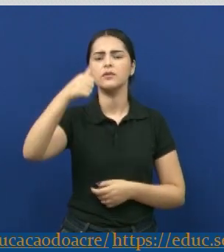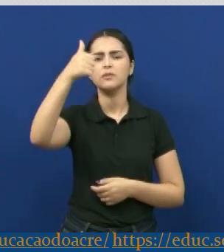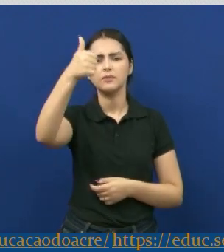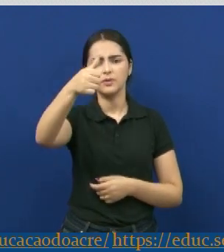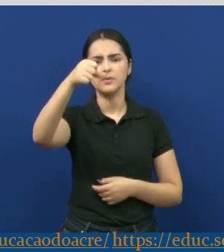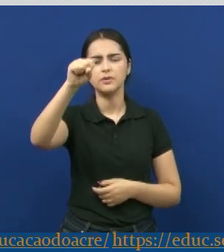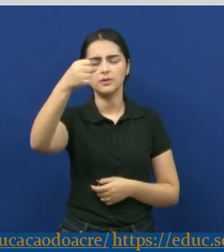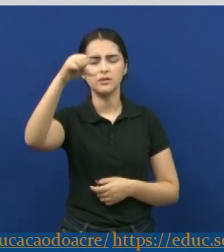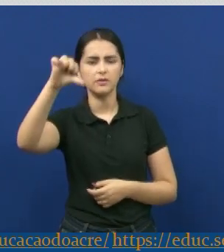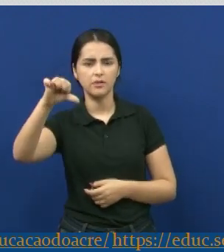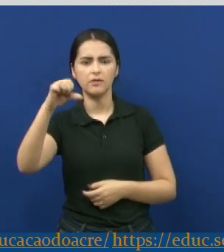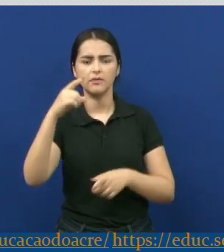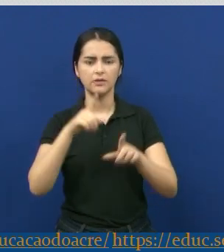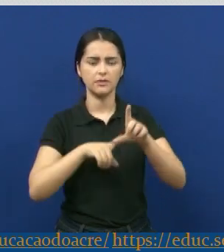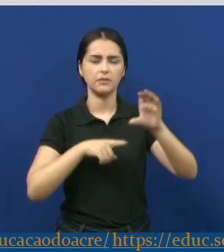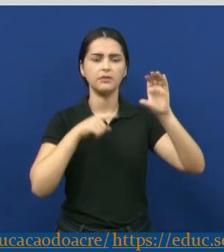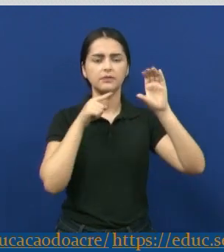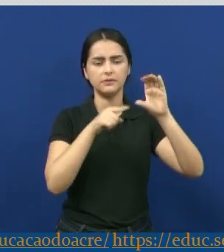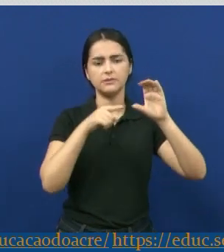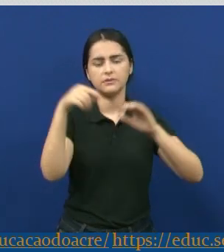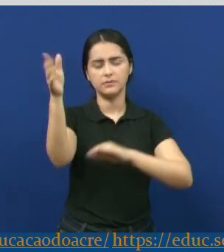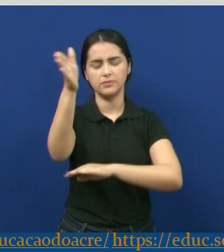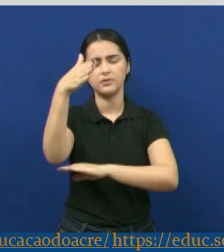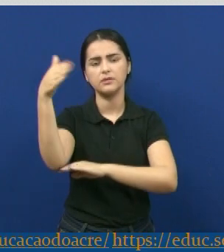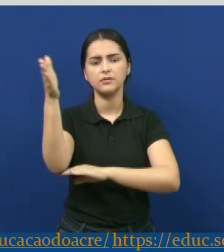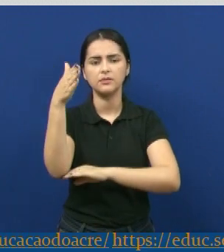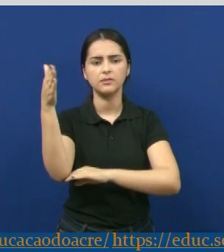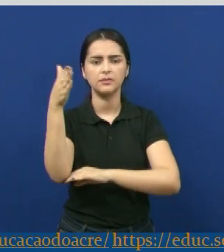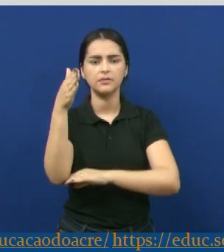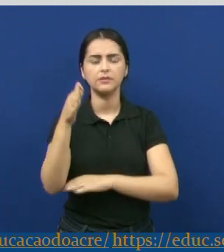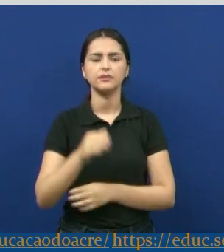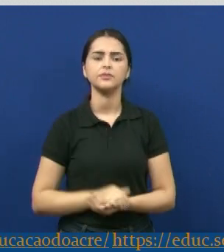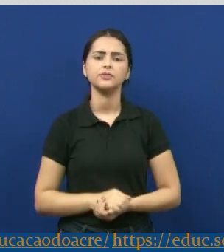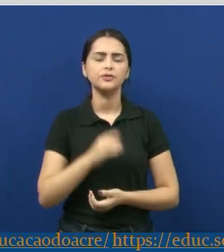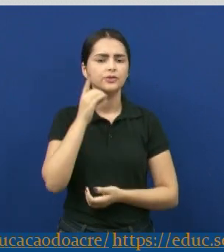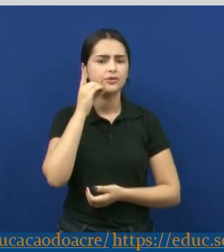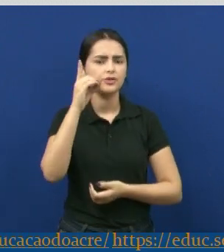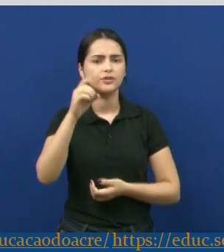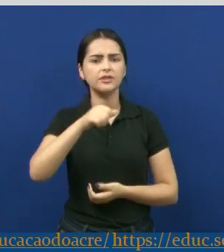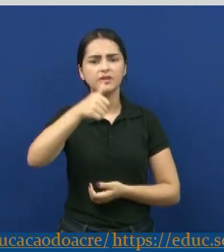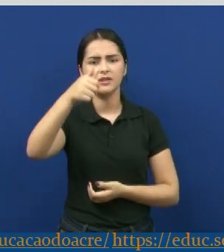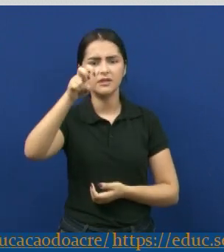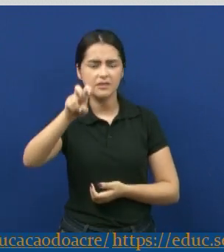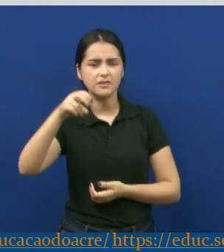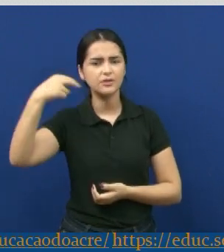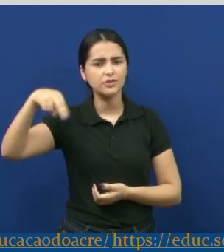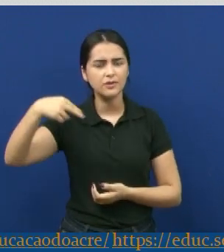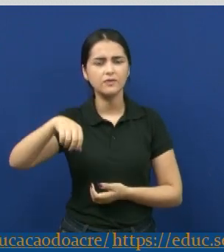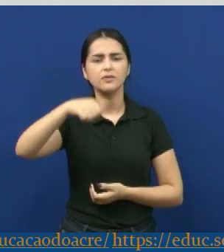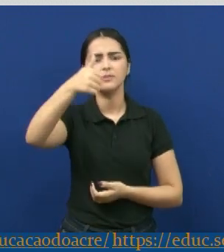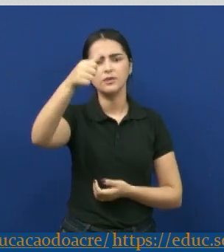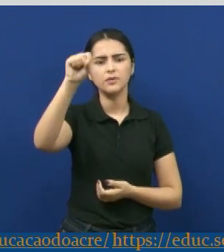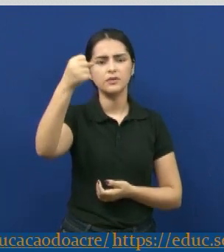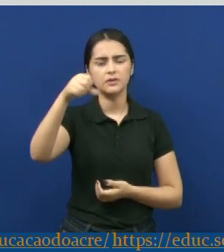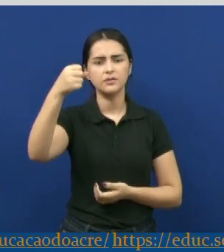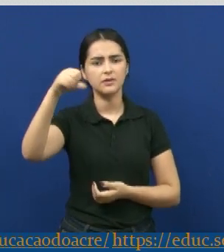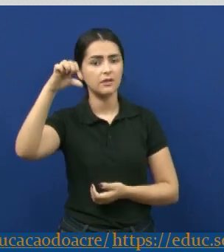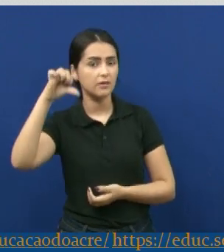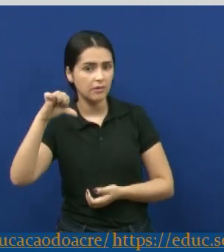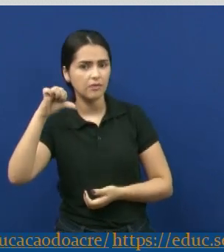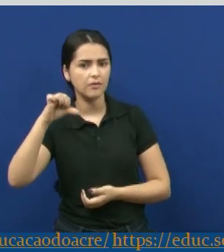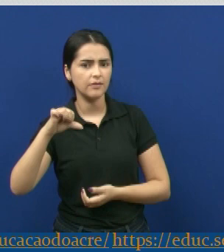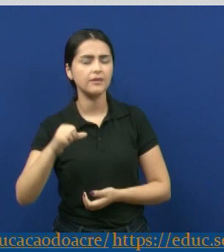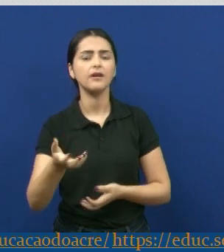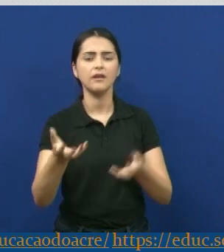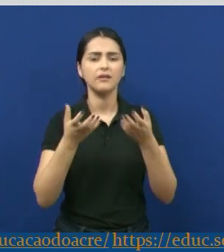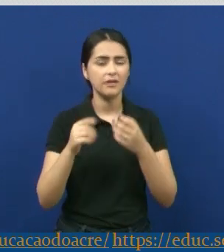1889. E letra C, a bandeira do Brasil foi implantada no dia 15 de novembro de 1889.